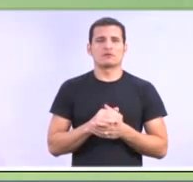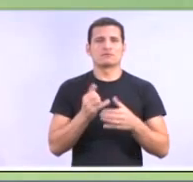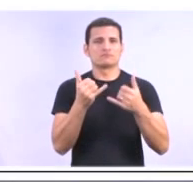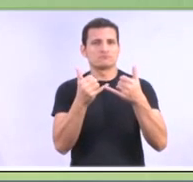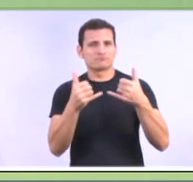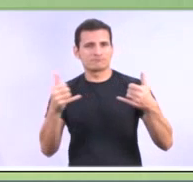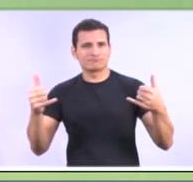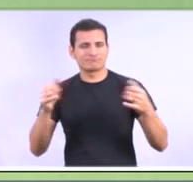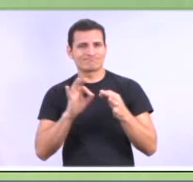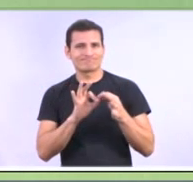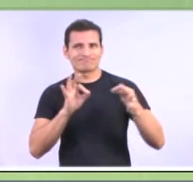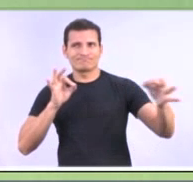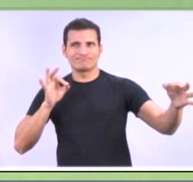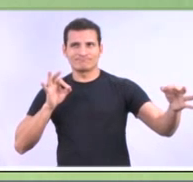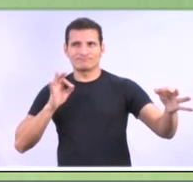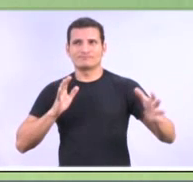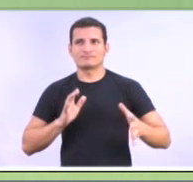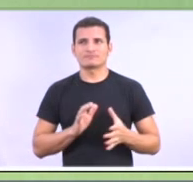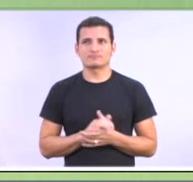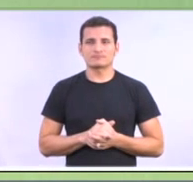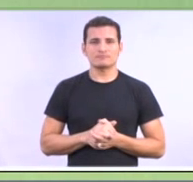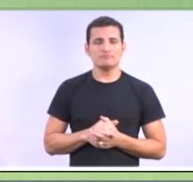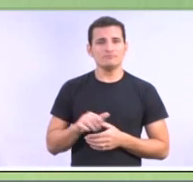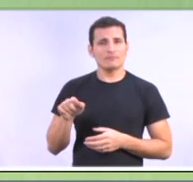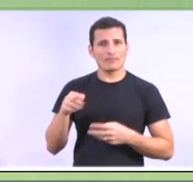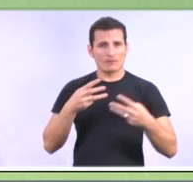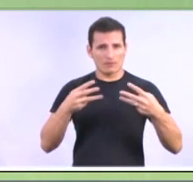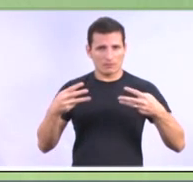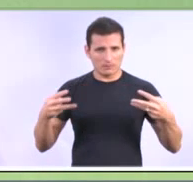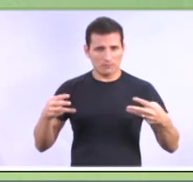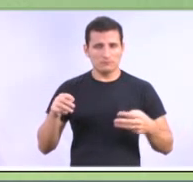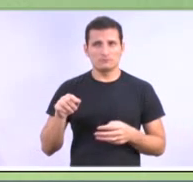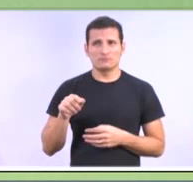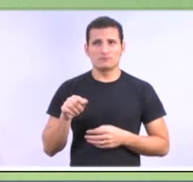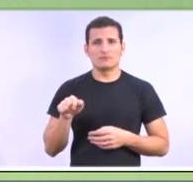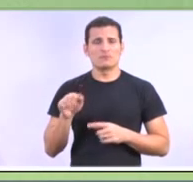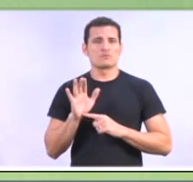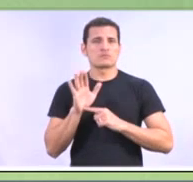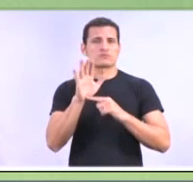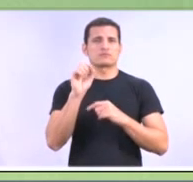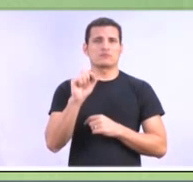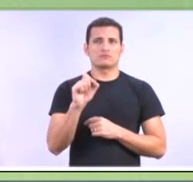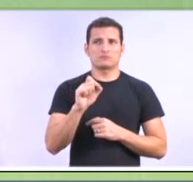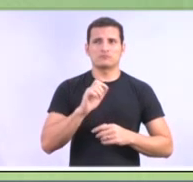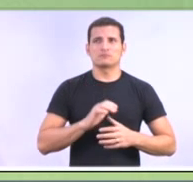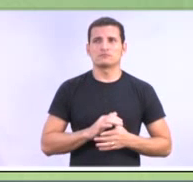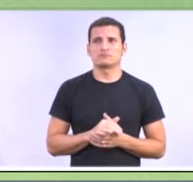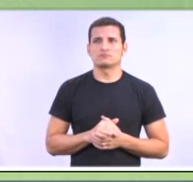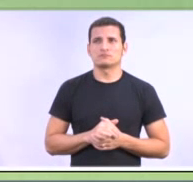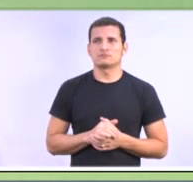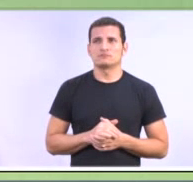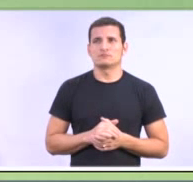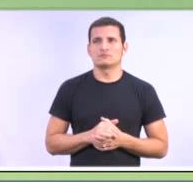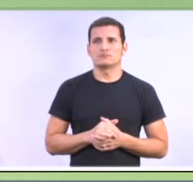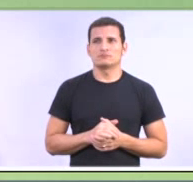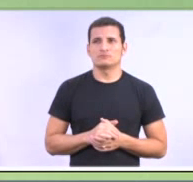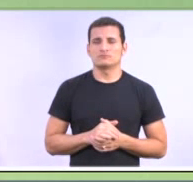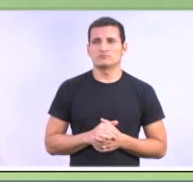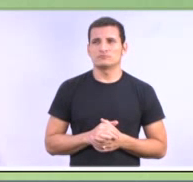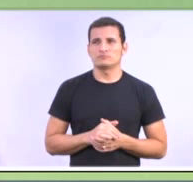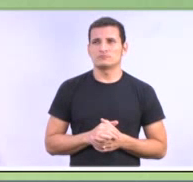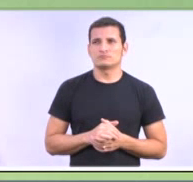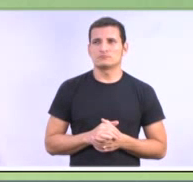muito maiores, certo? E a rede metropolitana, por exemplo, mostra que, a gente falando a rede metropolitana como um